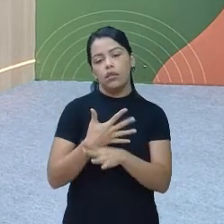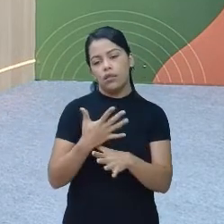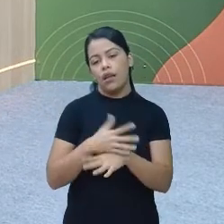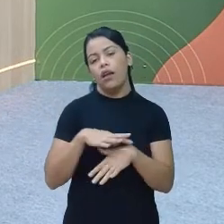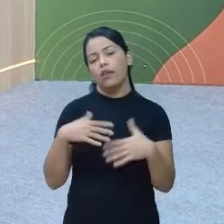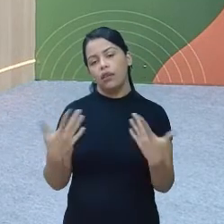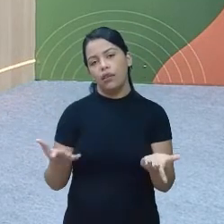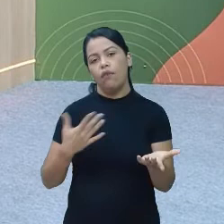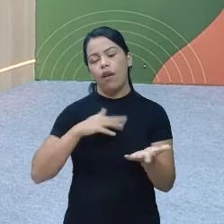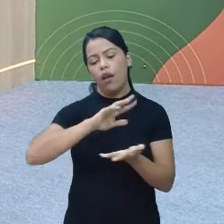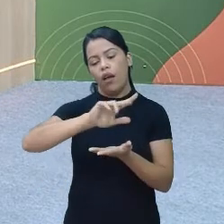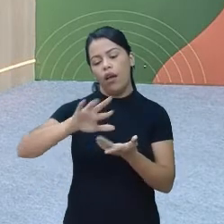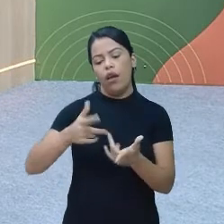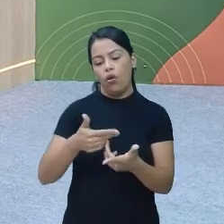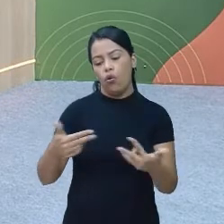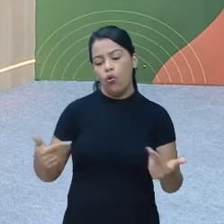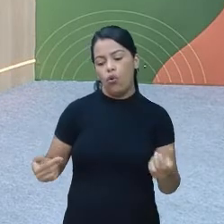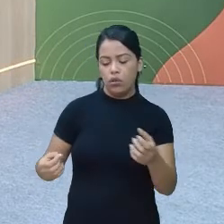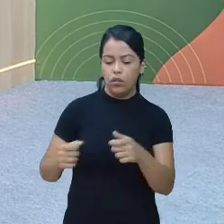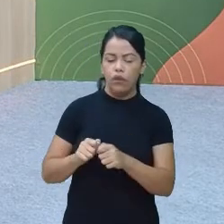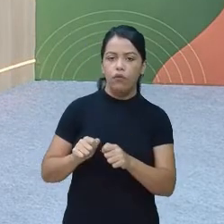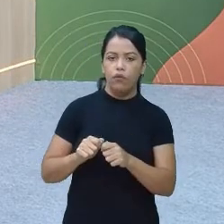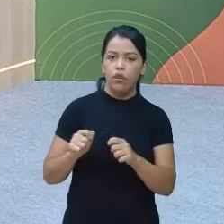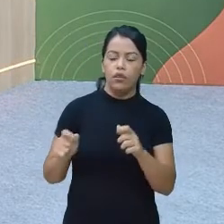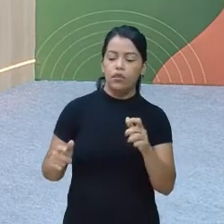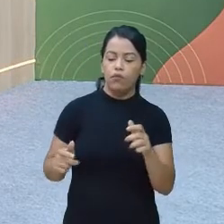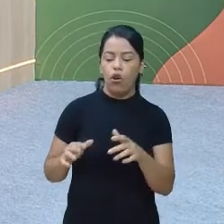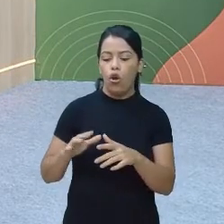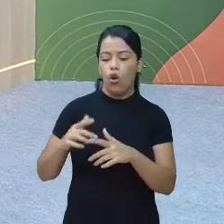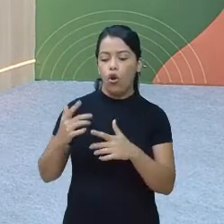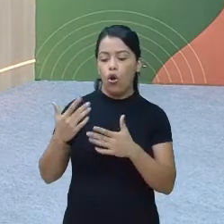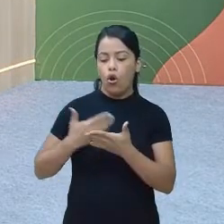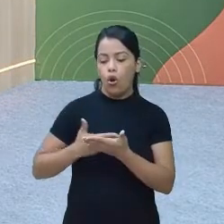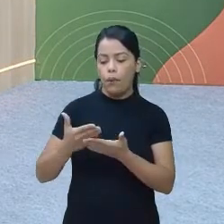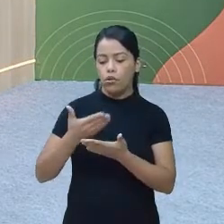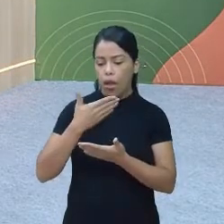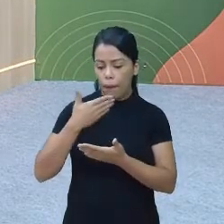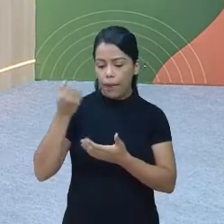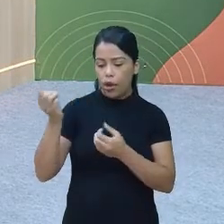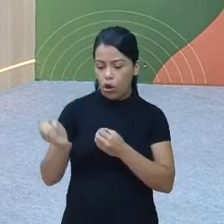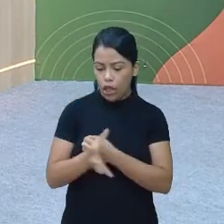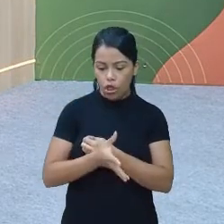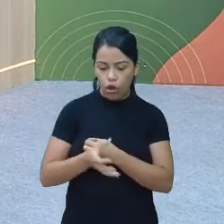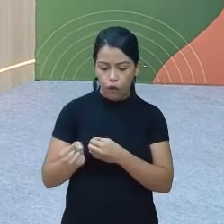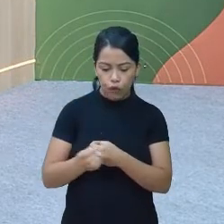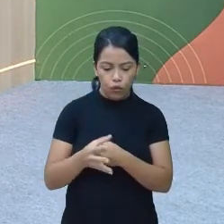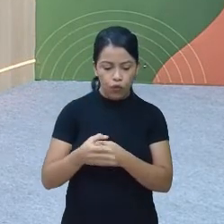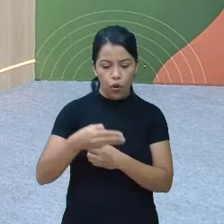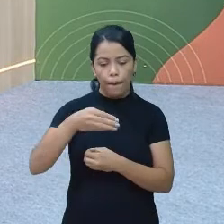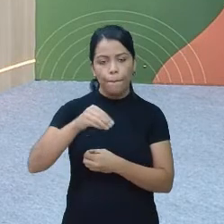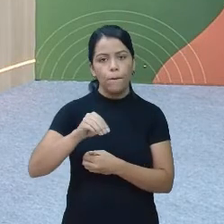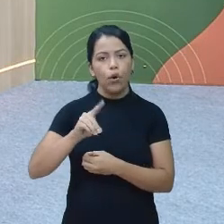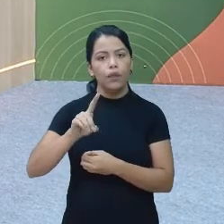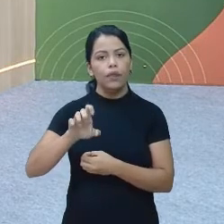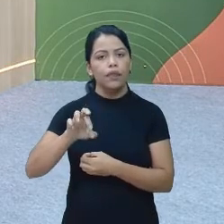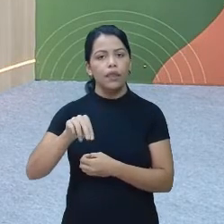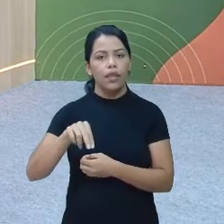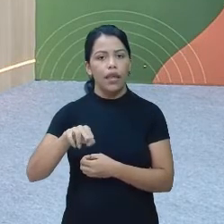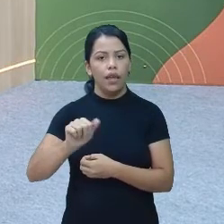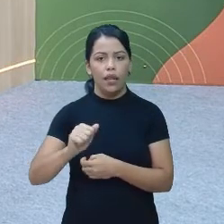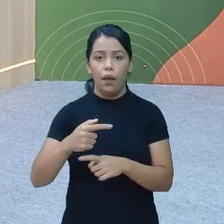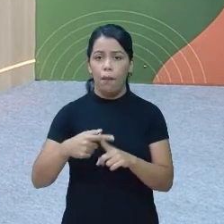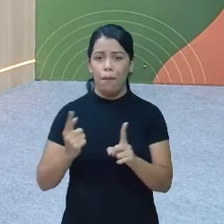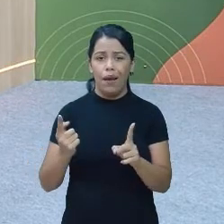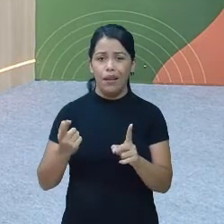enquanto lugares modernos do Recife, pensando a modernização da cidade do Recife, mas sem incluir a